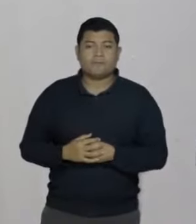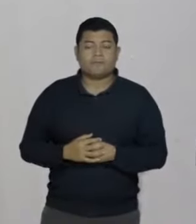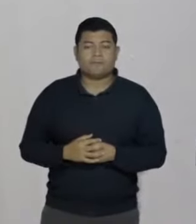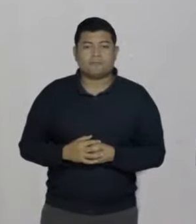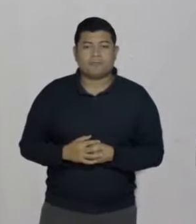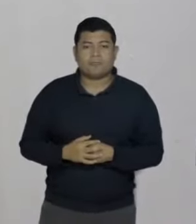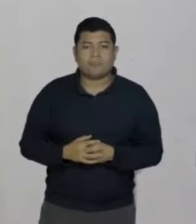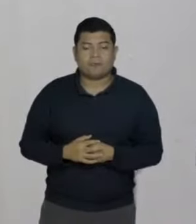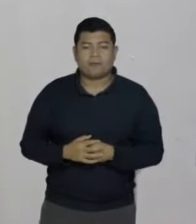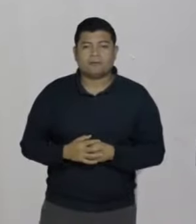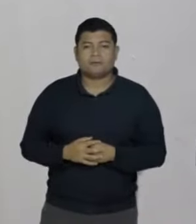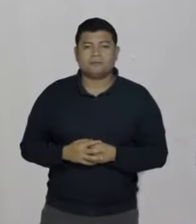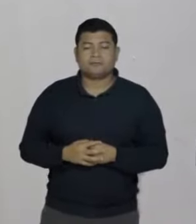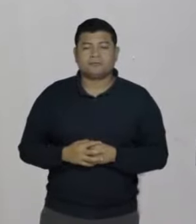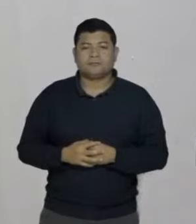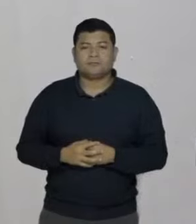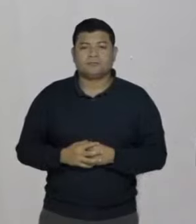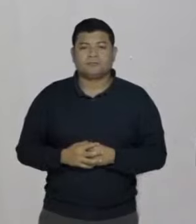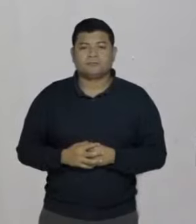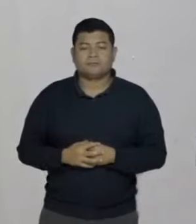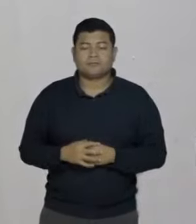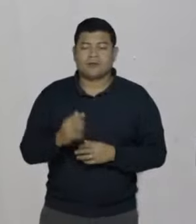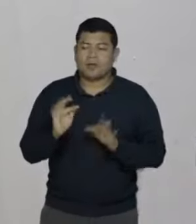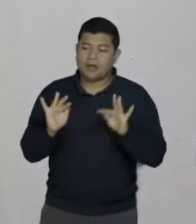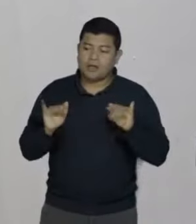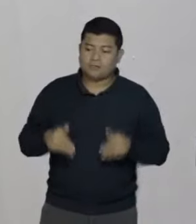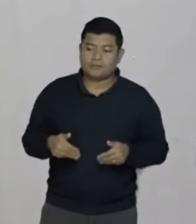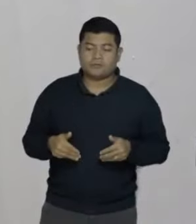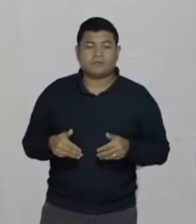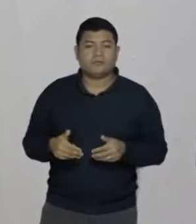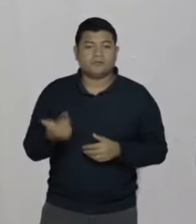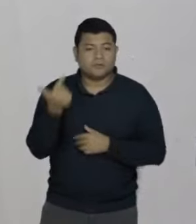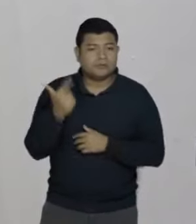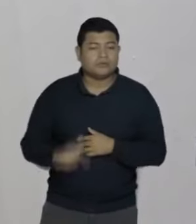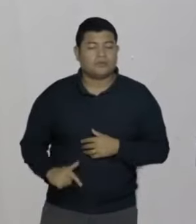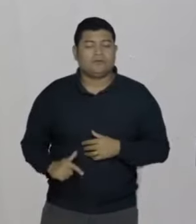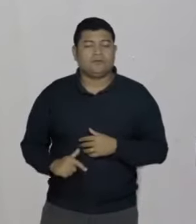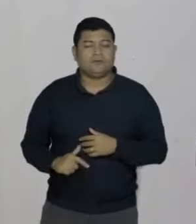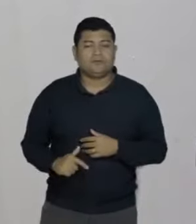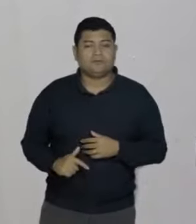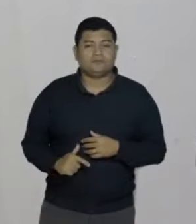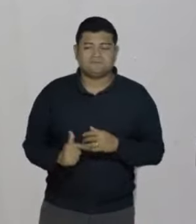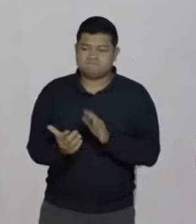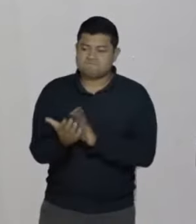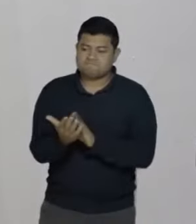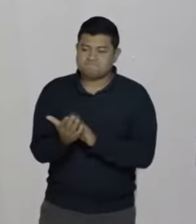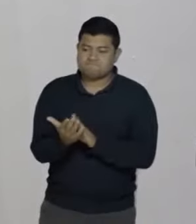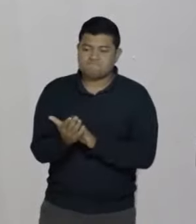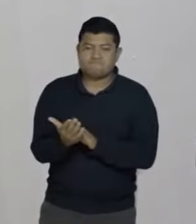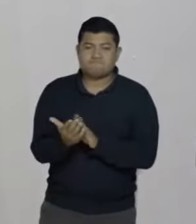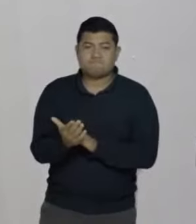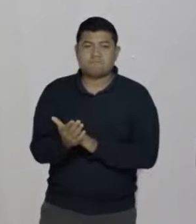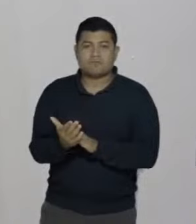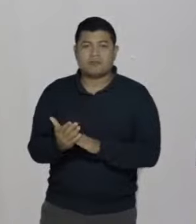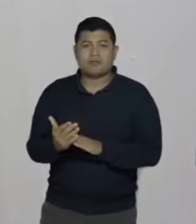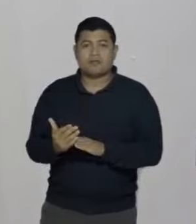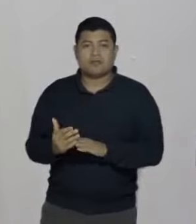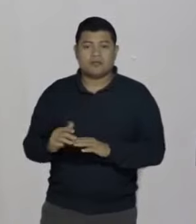da Assembleia termina mais uma vez parabenizando essa postura do